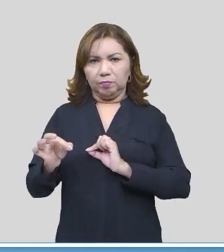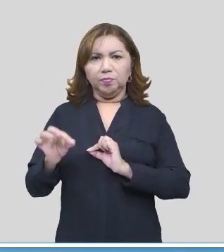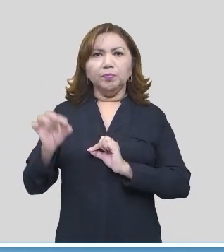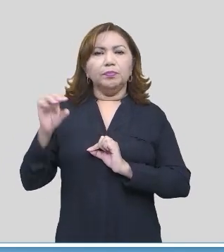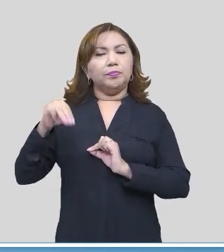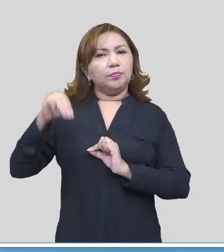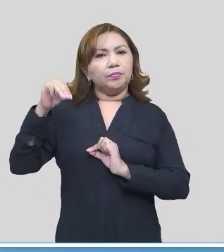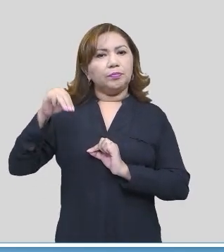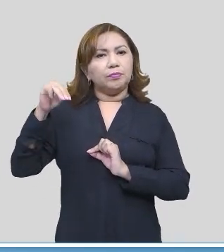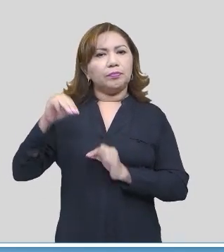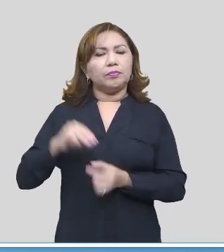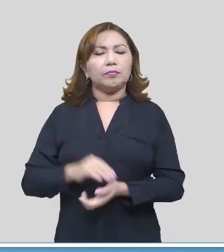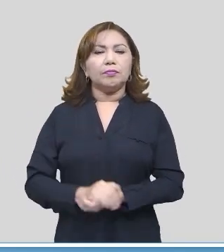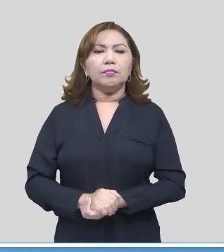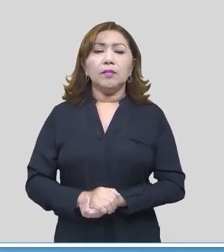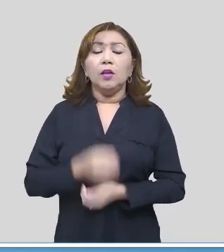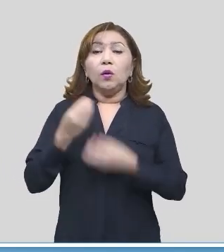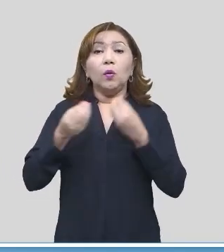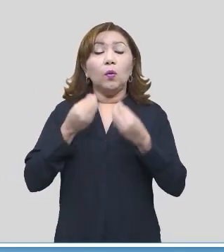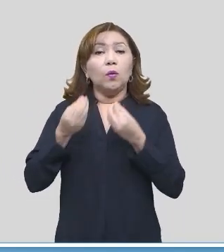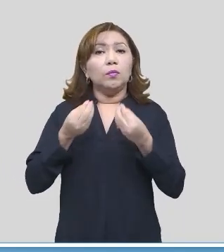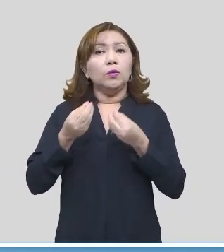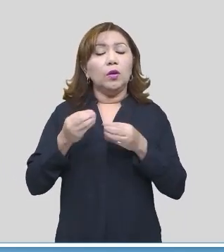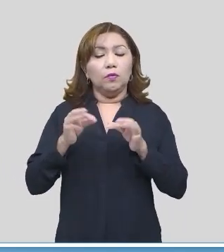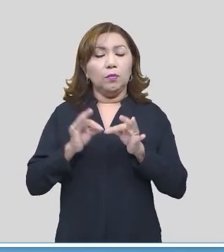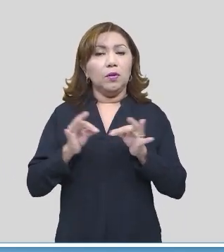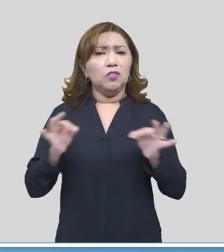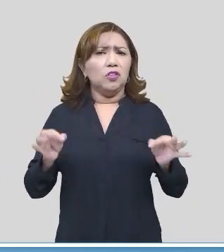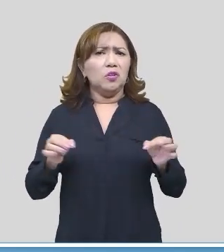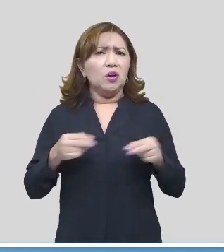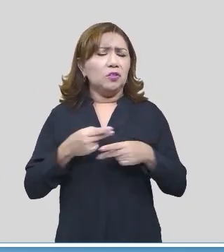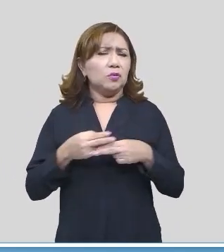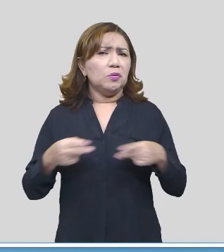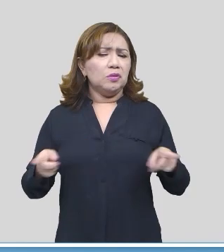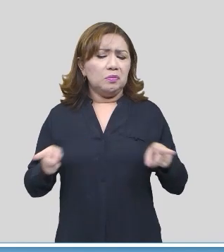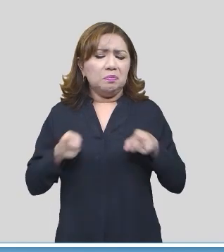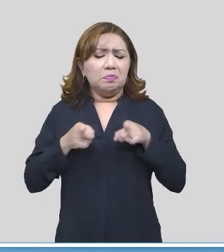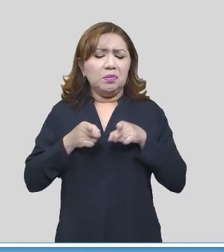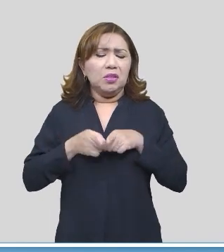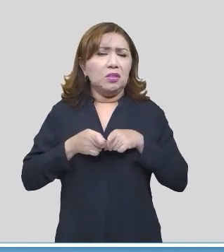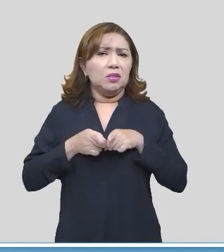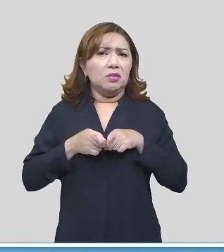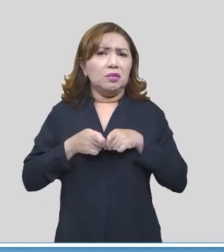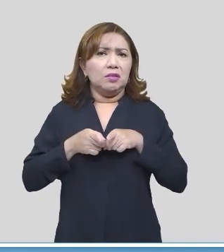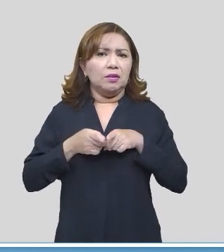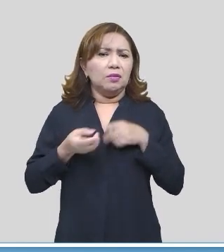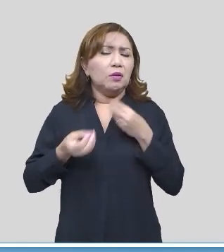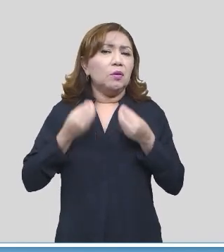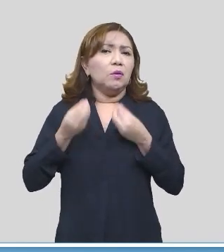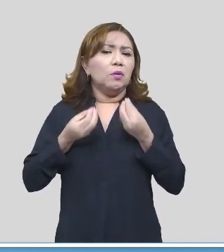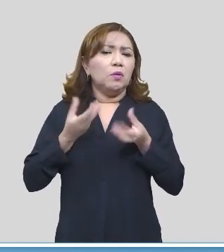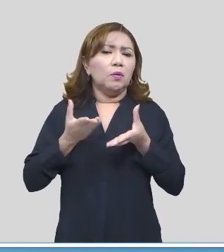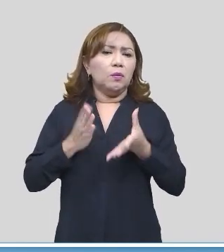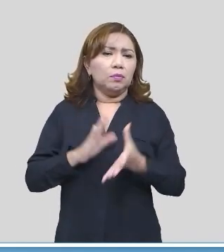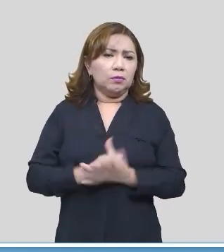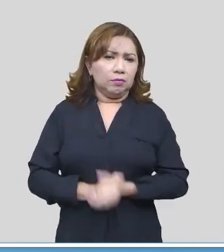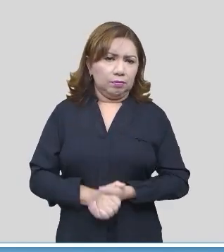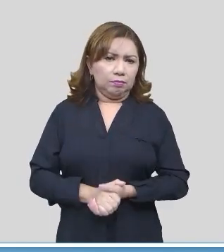Como eu faço para medir coisas menores que 1 metro? Qual é a unidade de